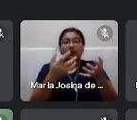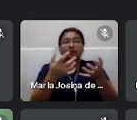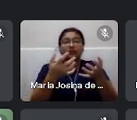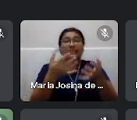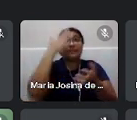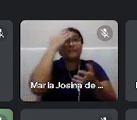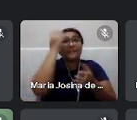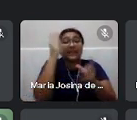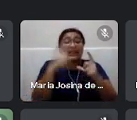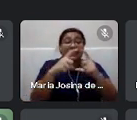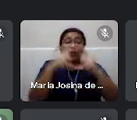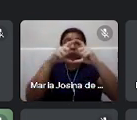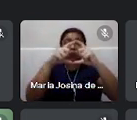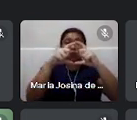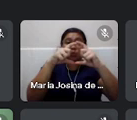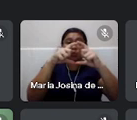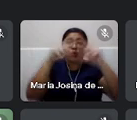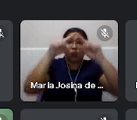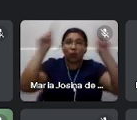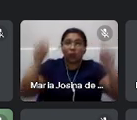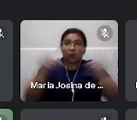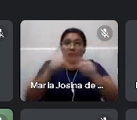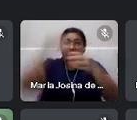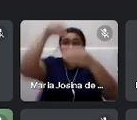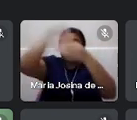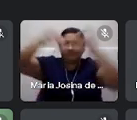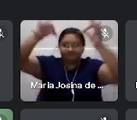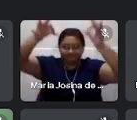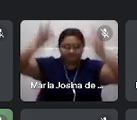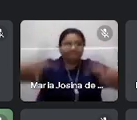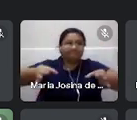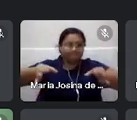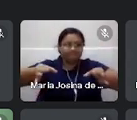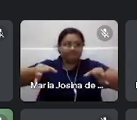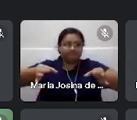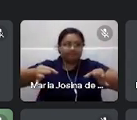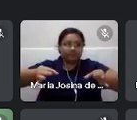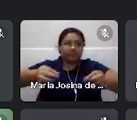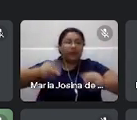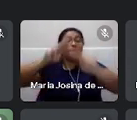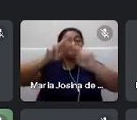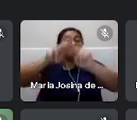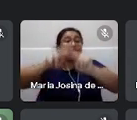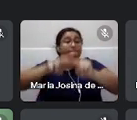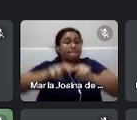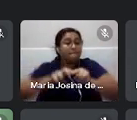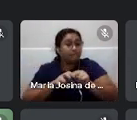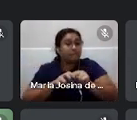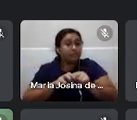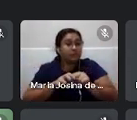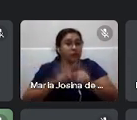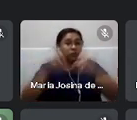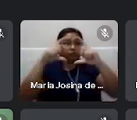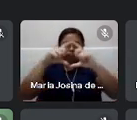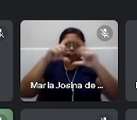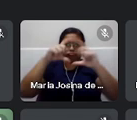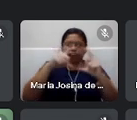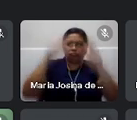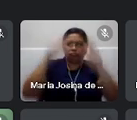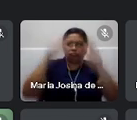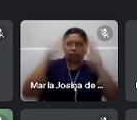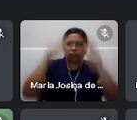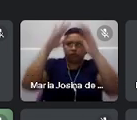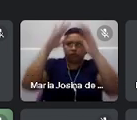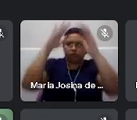cair dentro do quadrado. E para o disco cair dentro do quadrado, é a mesma coisa desse ponto